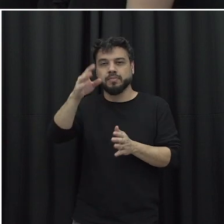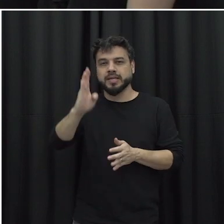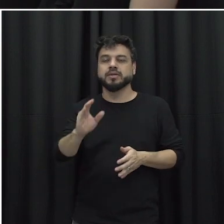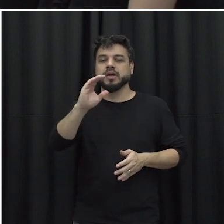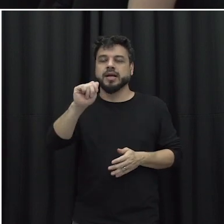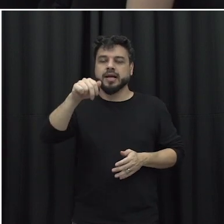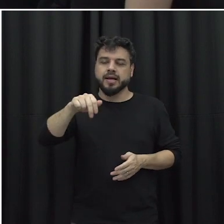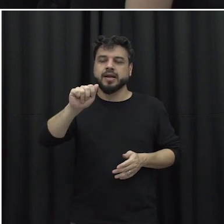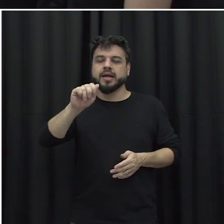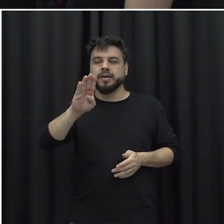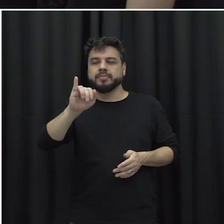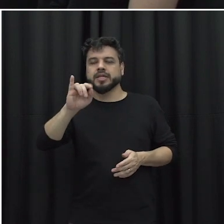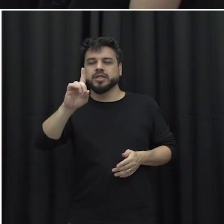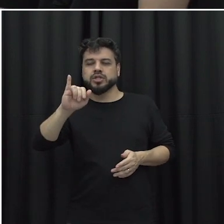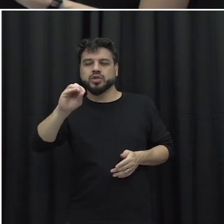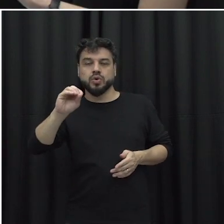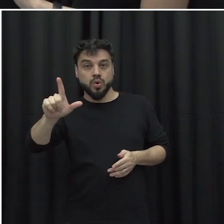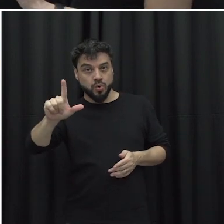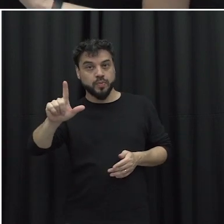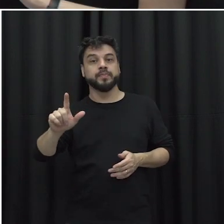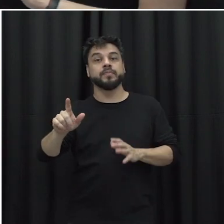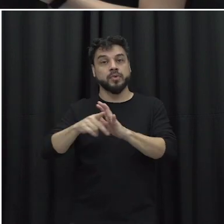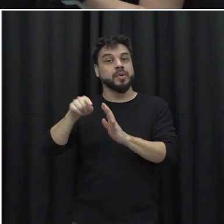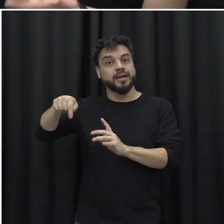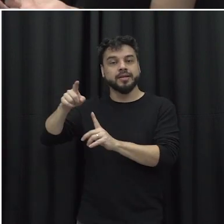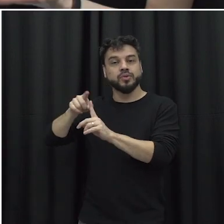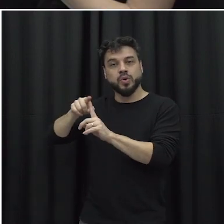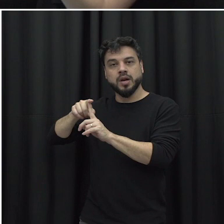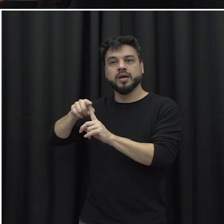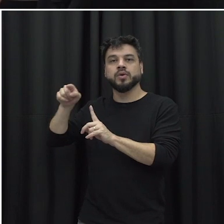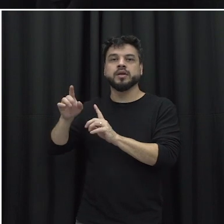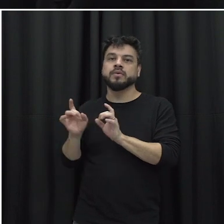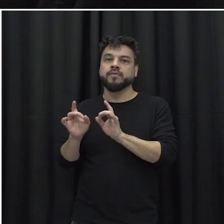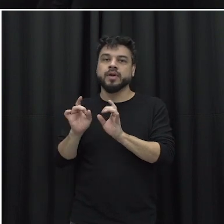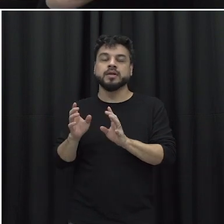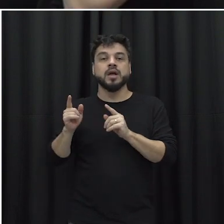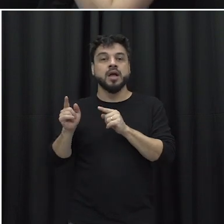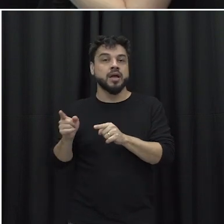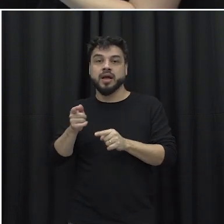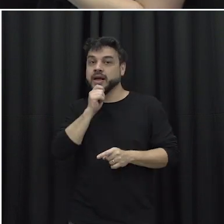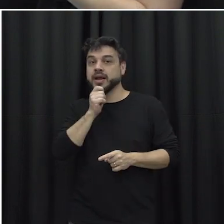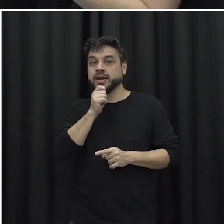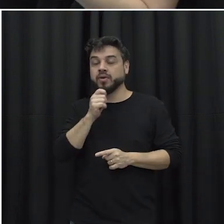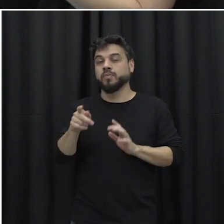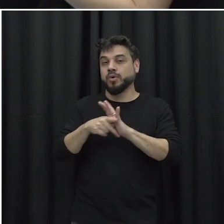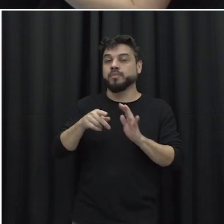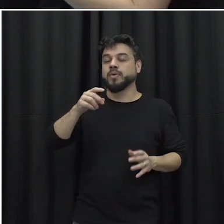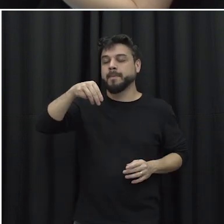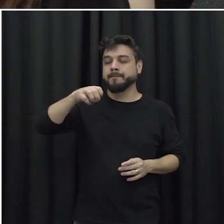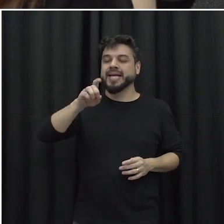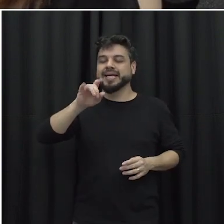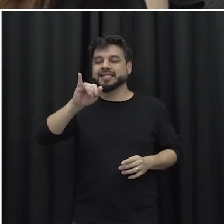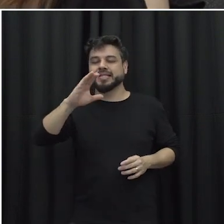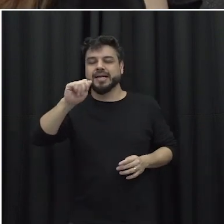fica aqui em Toledo, né? Uhum. Eles não são ainda considerados medicamentos, eles são produtos farmacêuticos, porque eles não